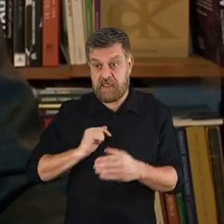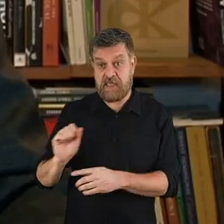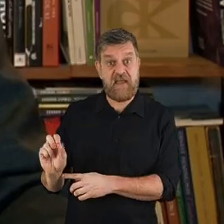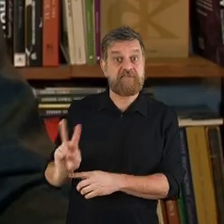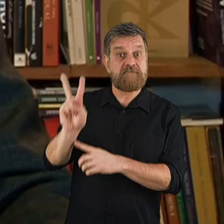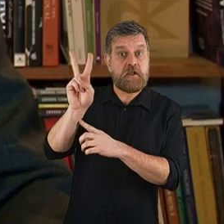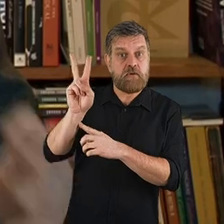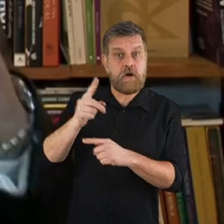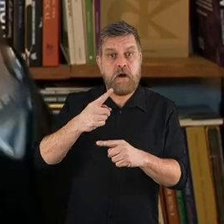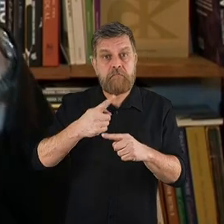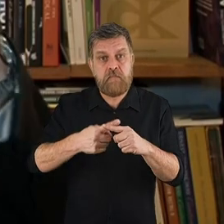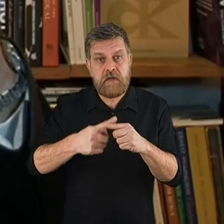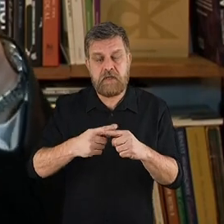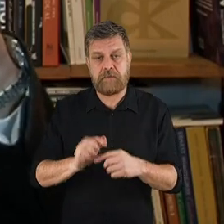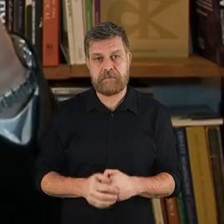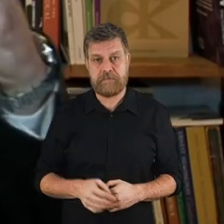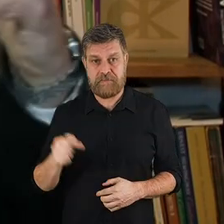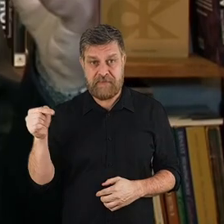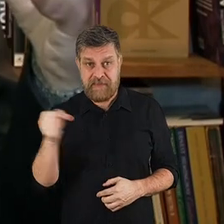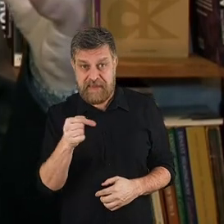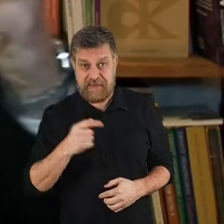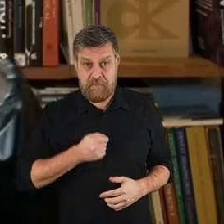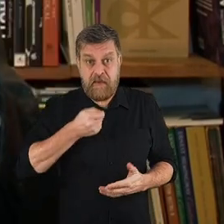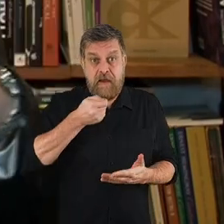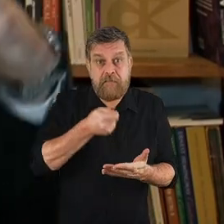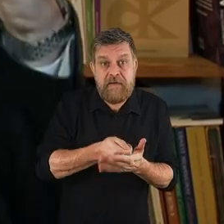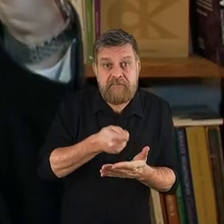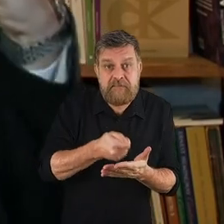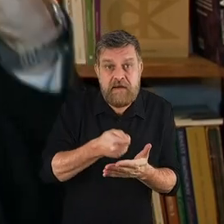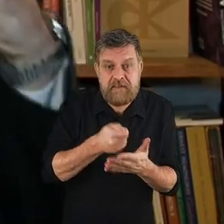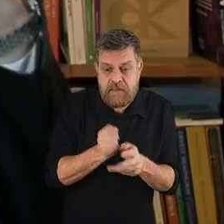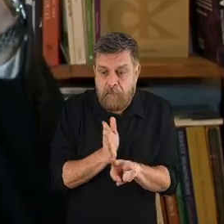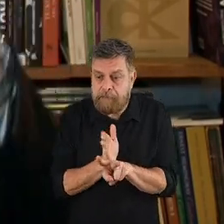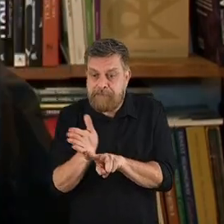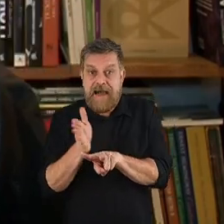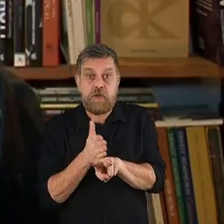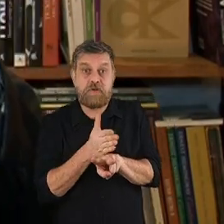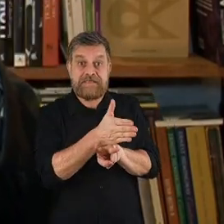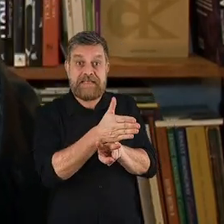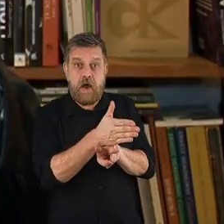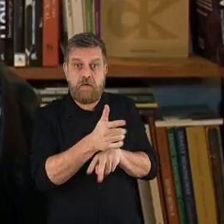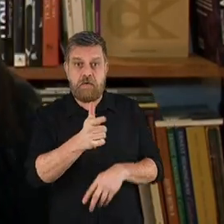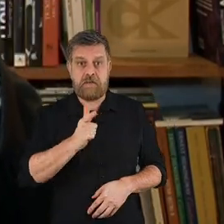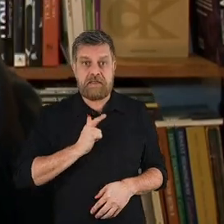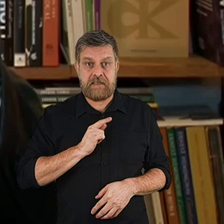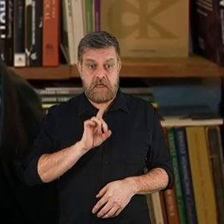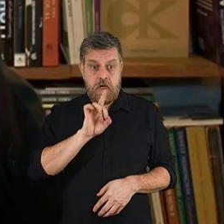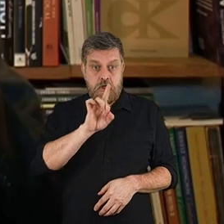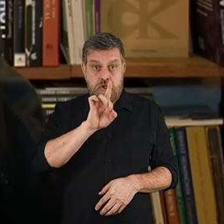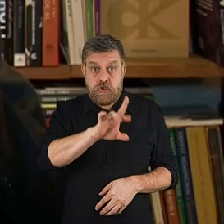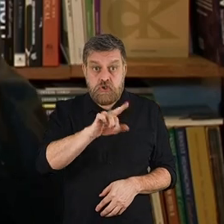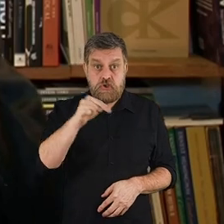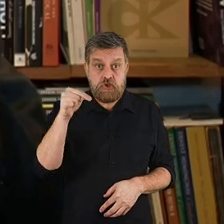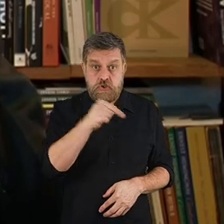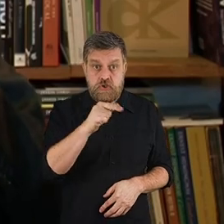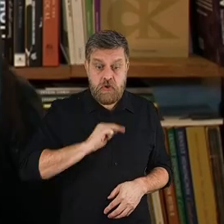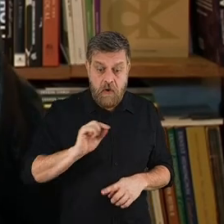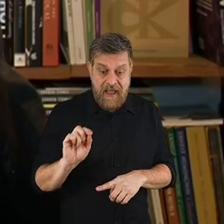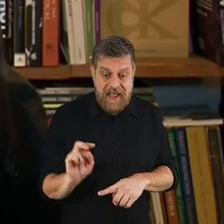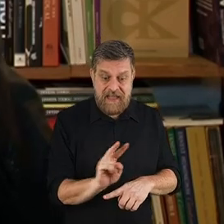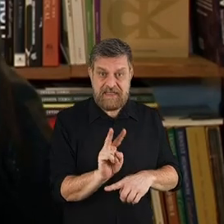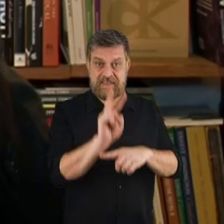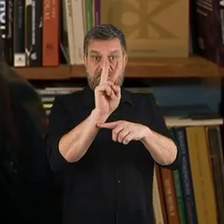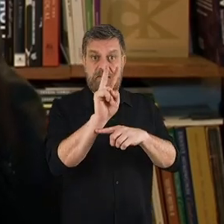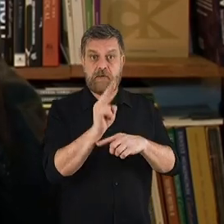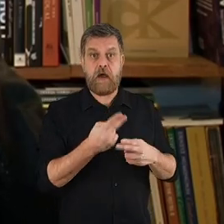quê? Por que esta não é uma afirmação, por exemplo, paradoxal? Porque apenas este tipo de valor